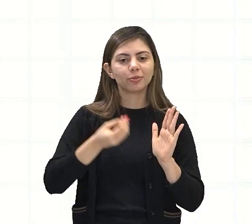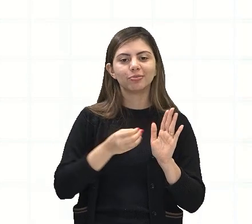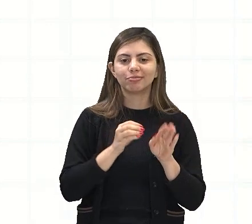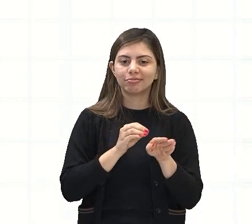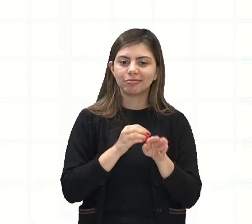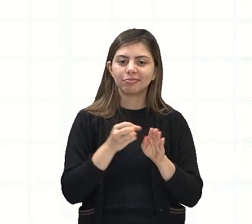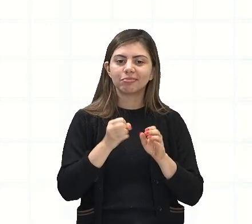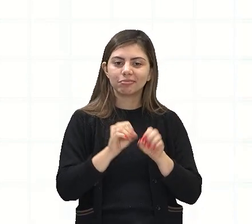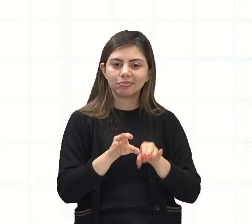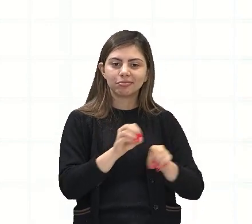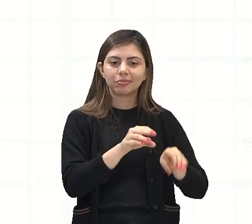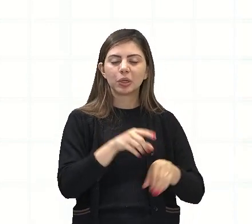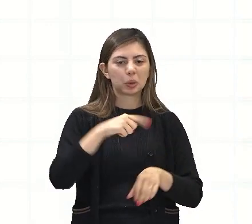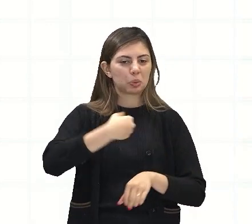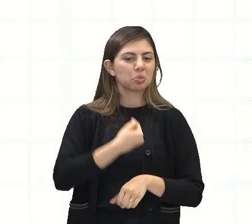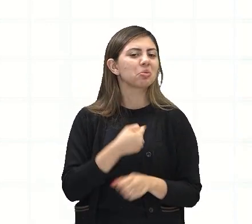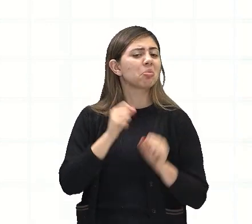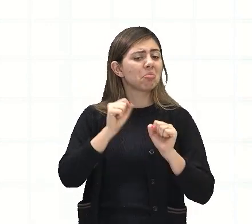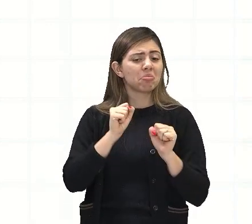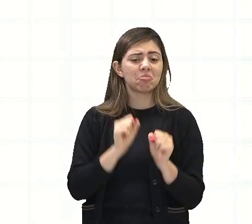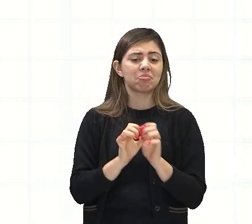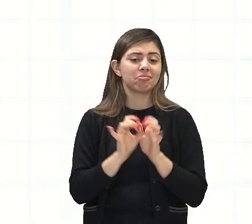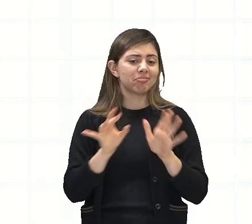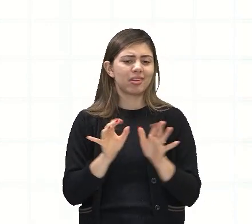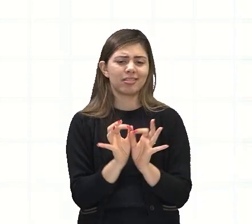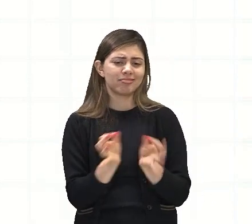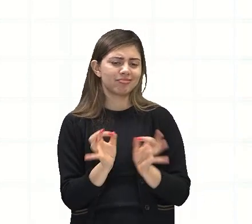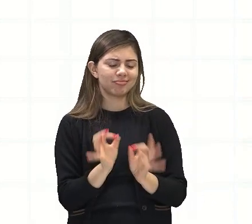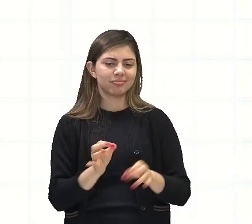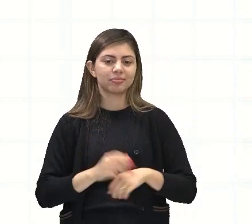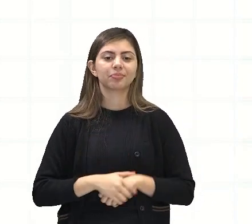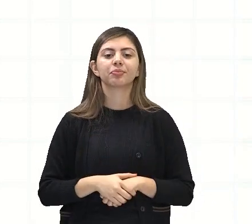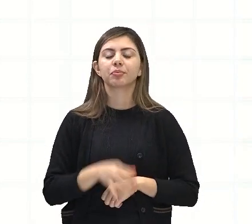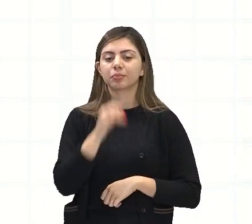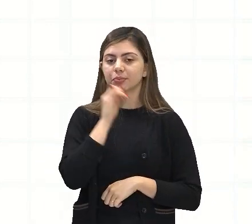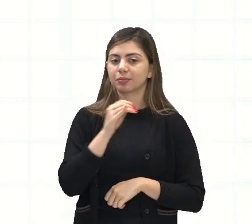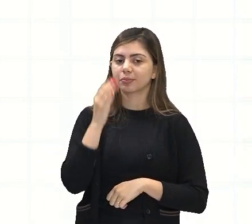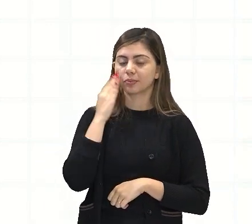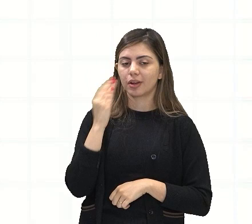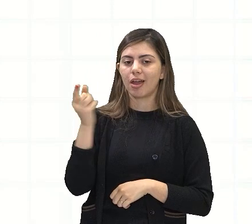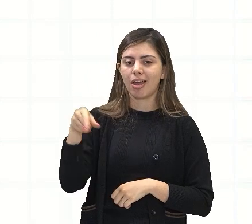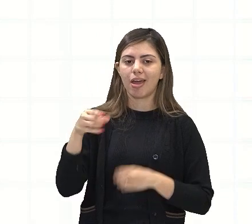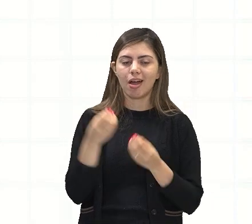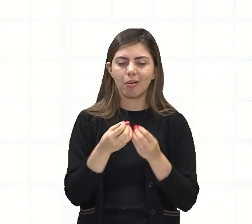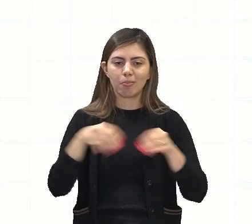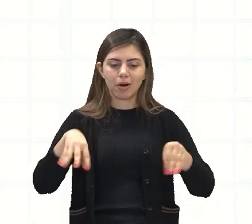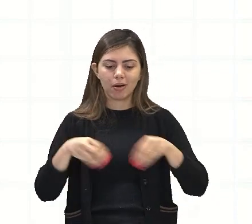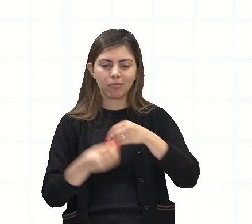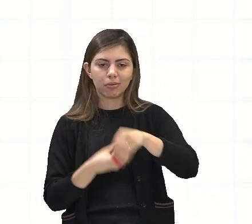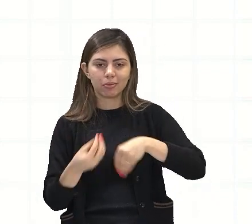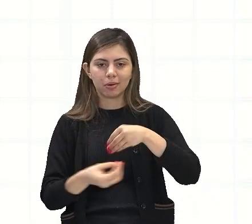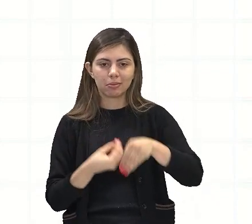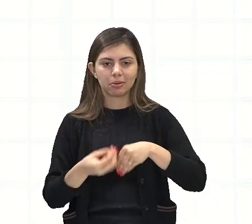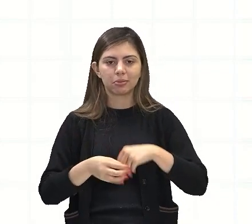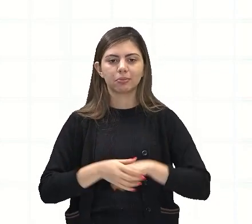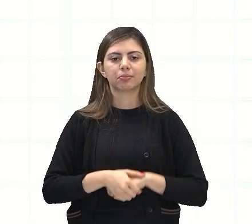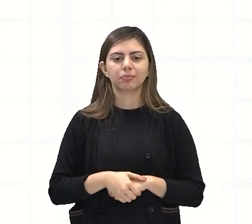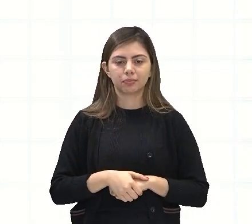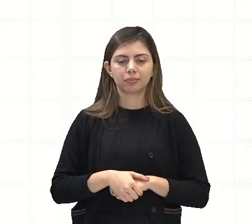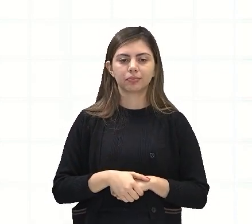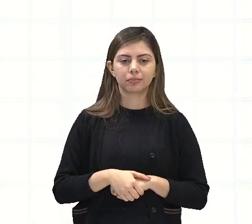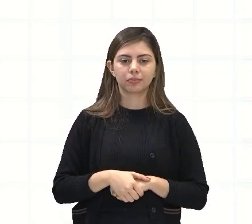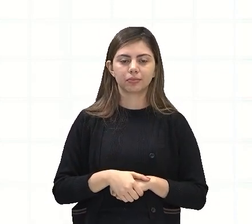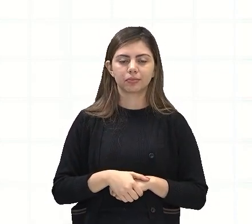mundo pode fazer essa receita aí, é muito simples. Omelete. E é a omelete, ok?